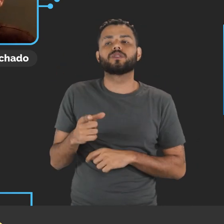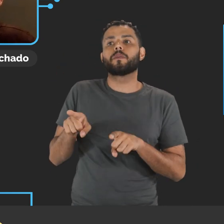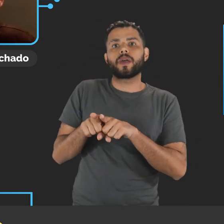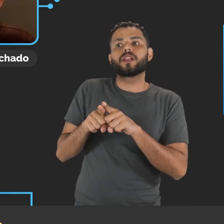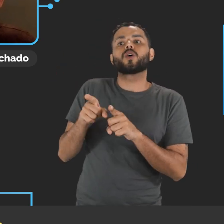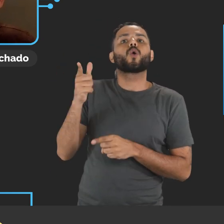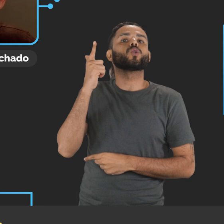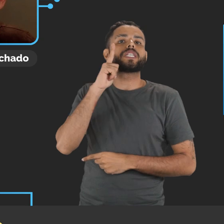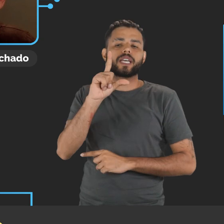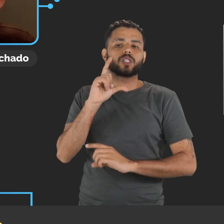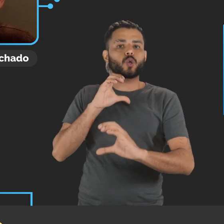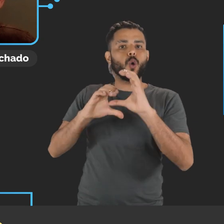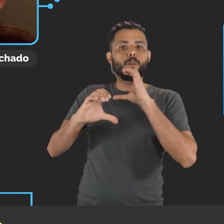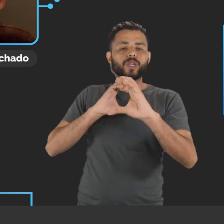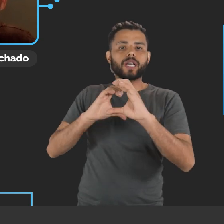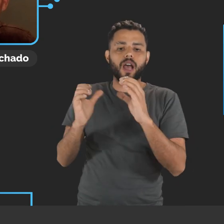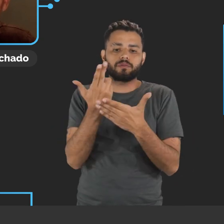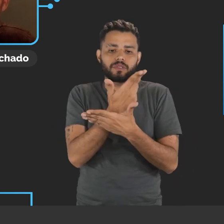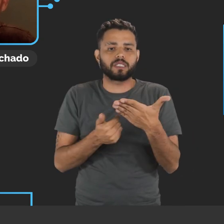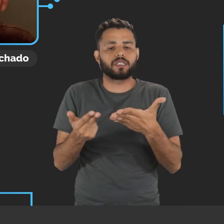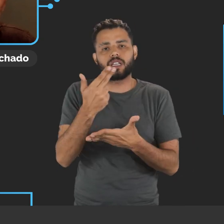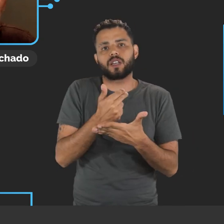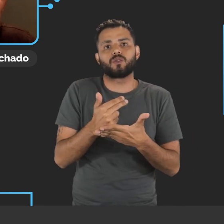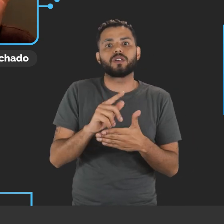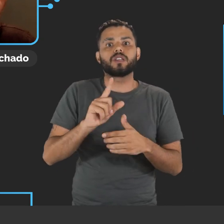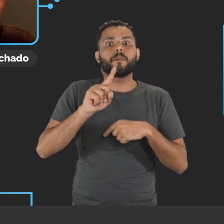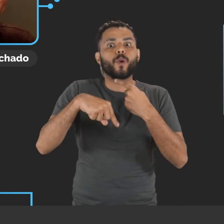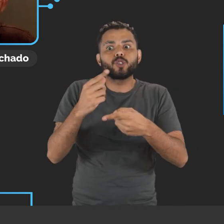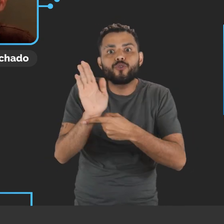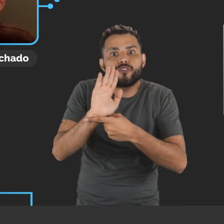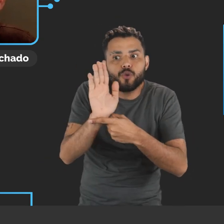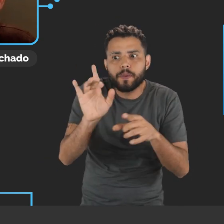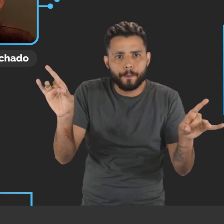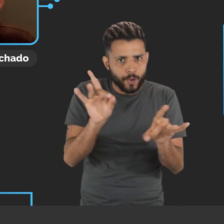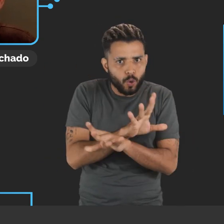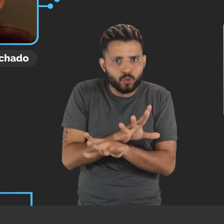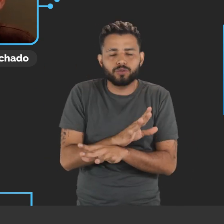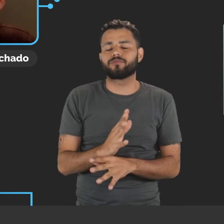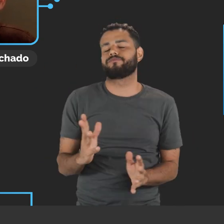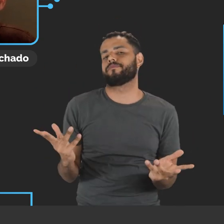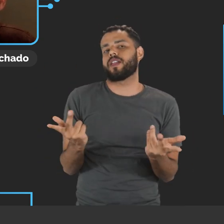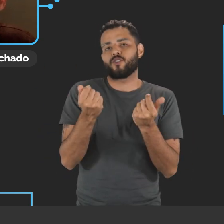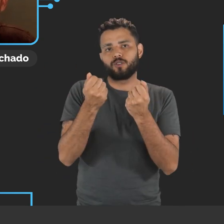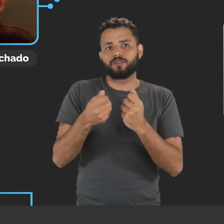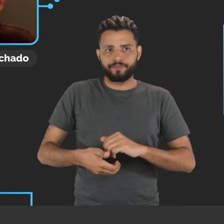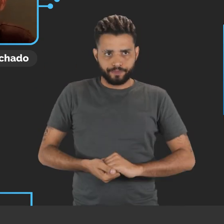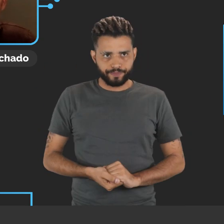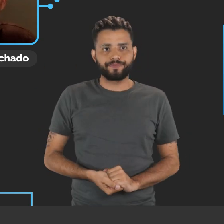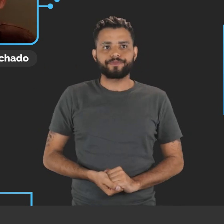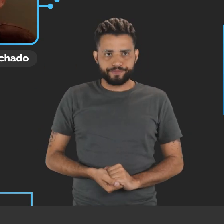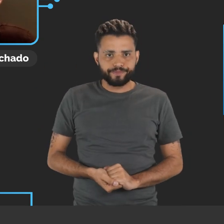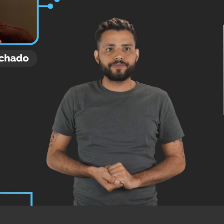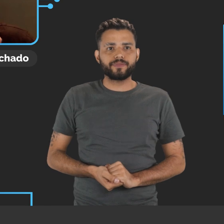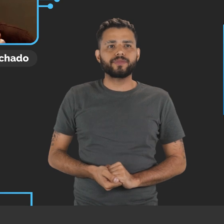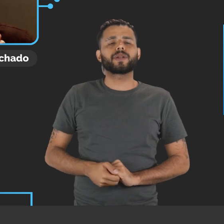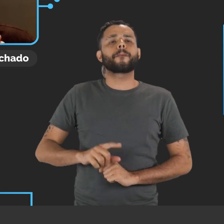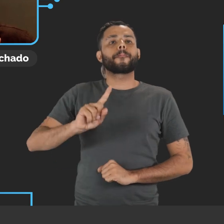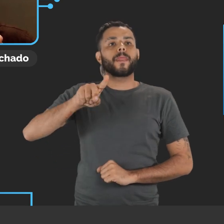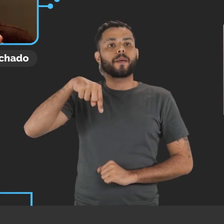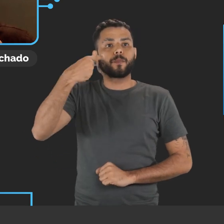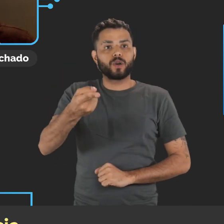dele com o mundo é através dos desenhos, e o resultado foi realmente incrível. Na sequência,